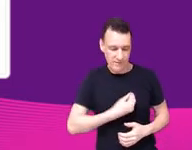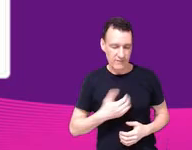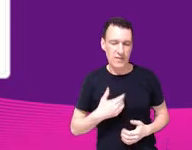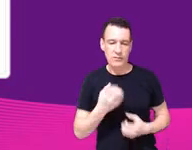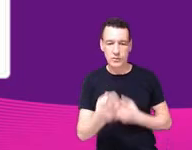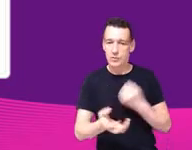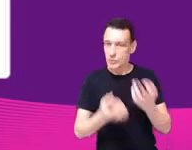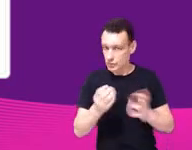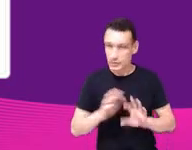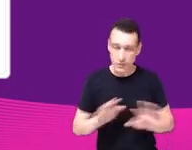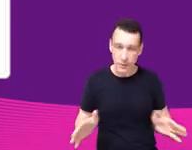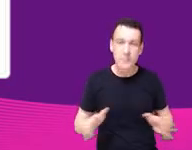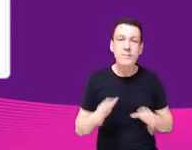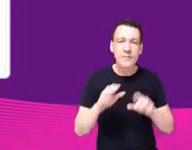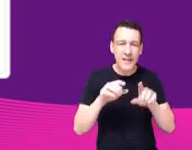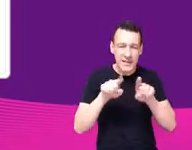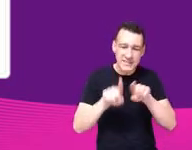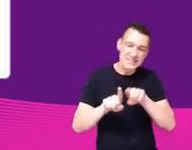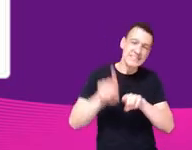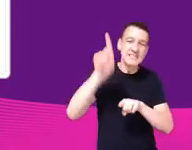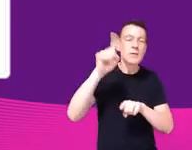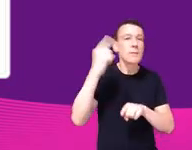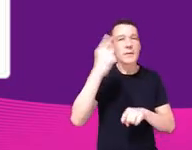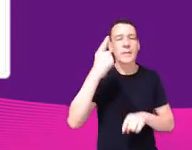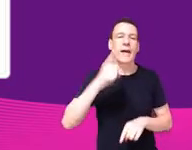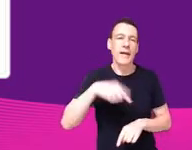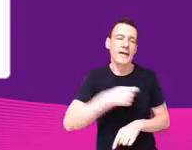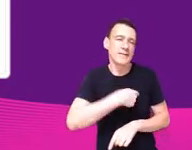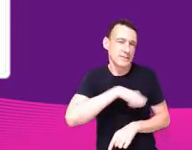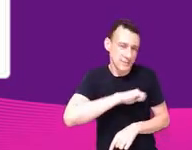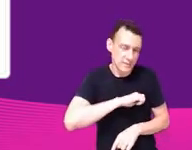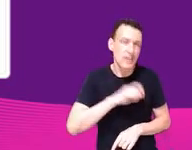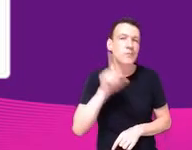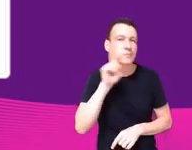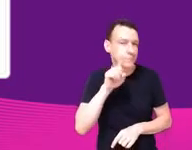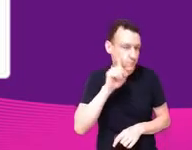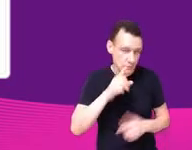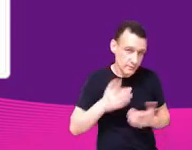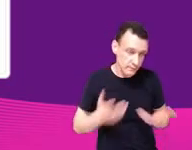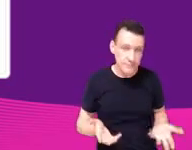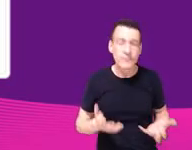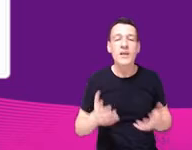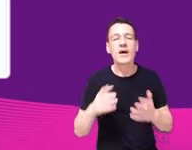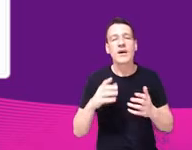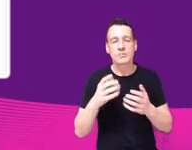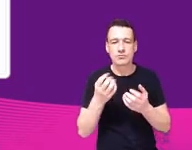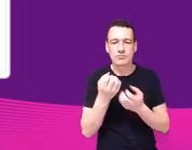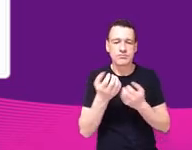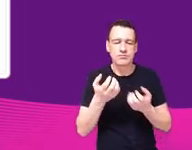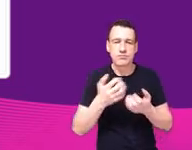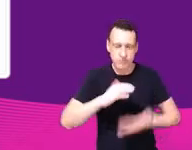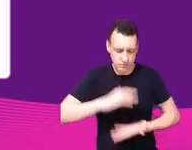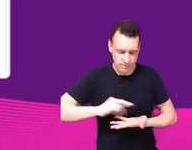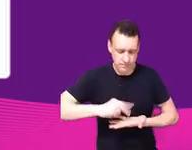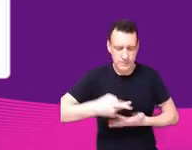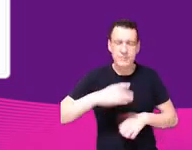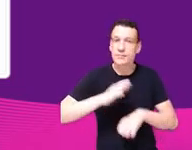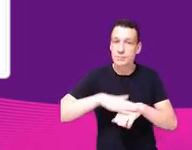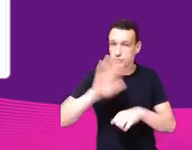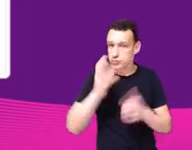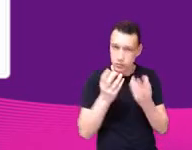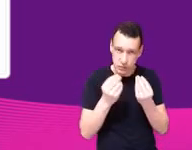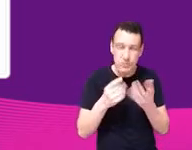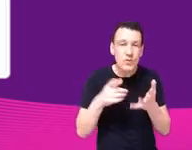temos novamente Espanha e Estados Unidos, com índices muito altos de transplantação. Esse losango alaranjado é o transplante cumulativo